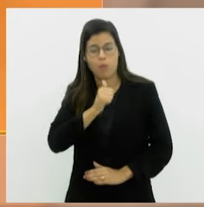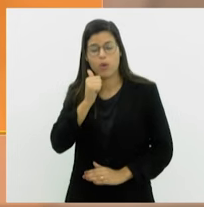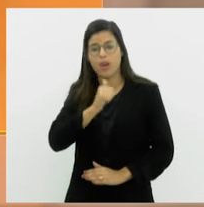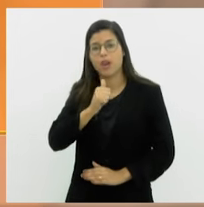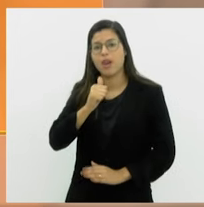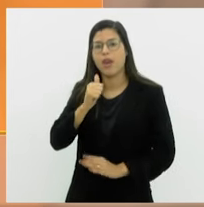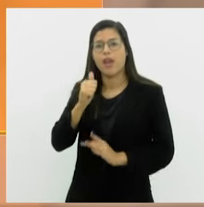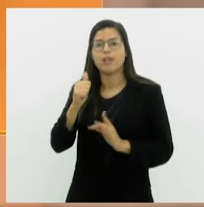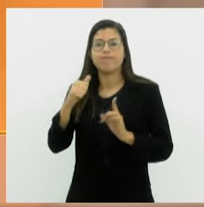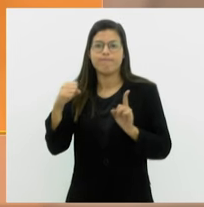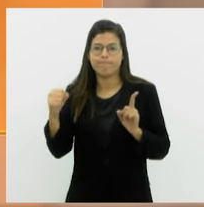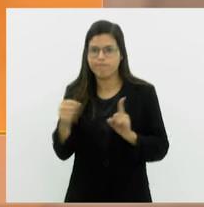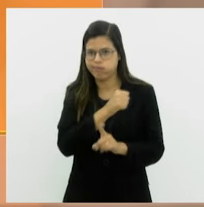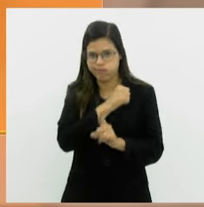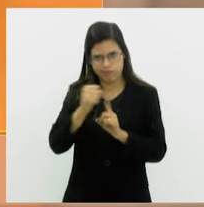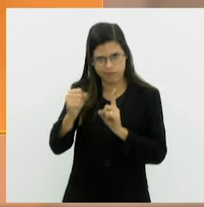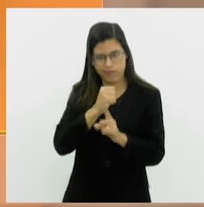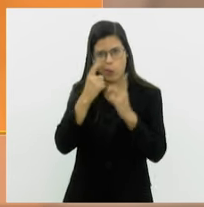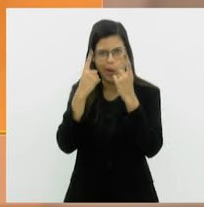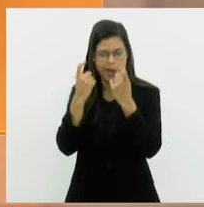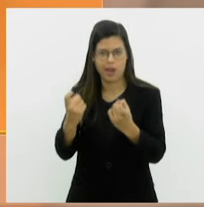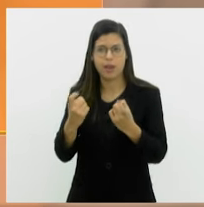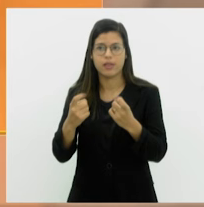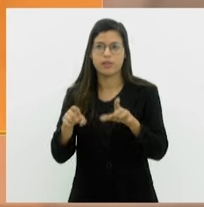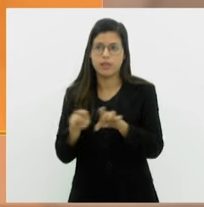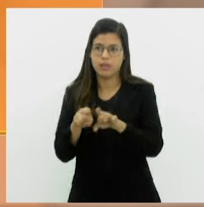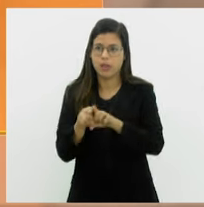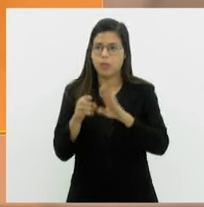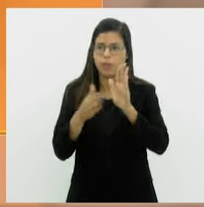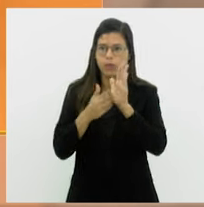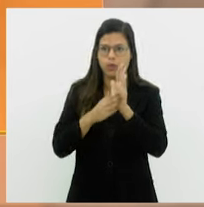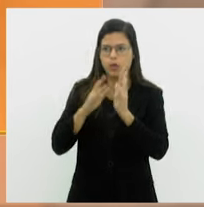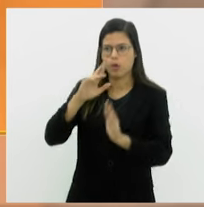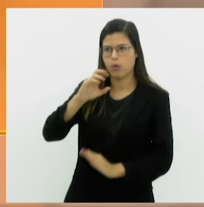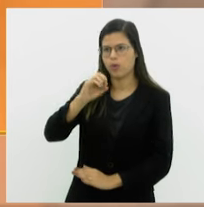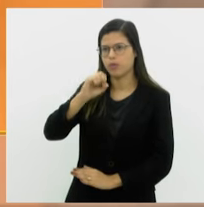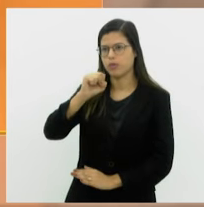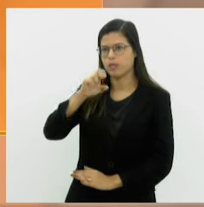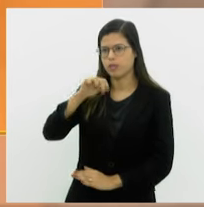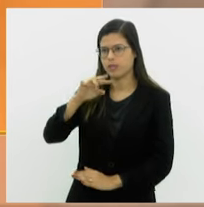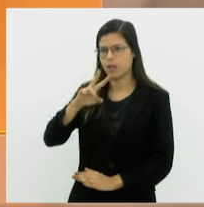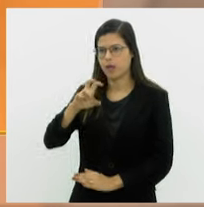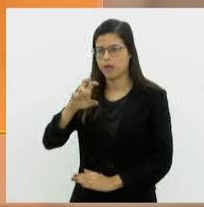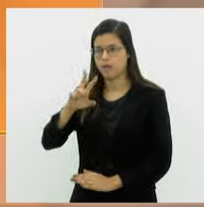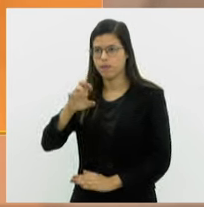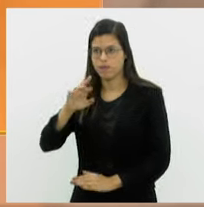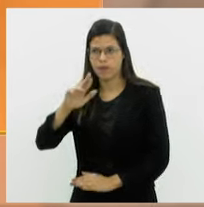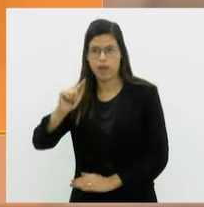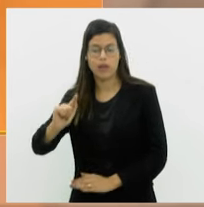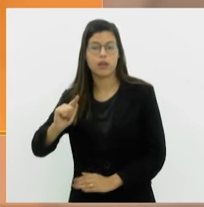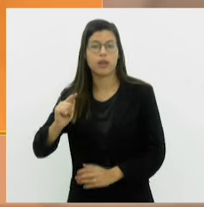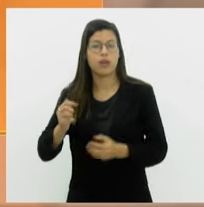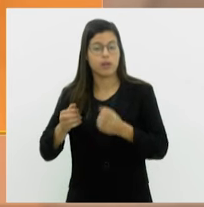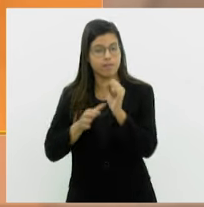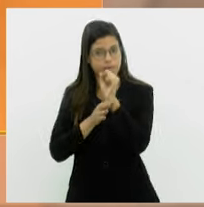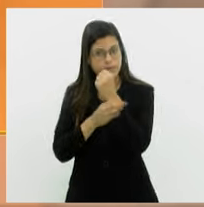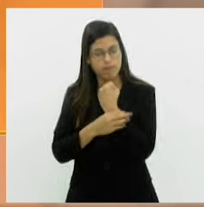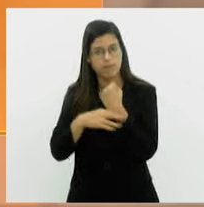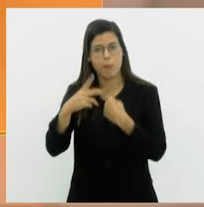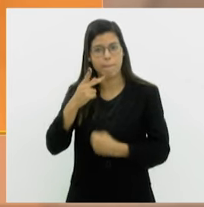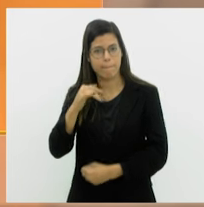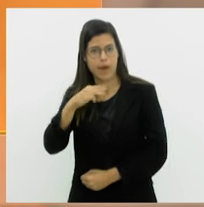violência. E em primeira discussão, projeto do deputado Rosenberg Reis, que garante aos pais e responsáveis de pessoas